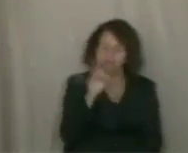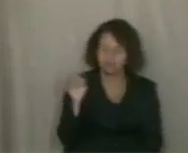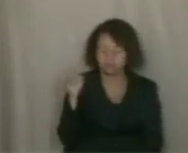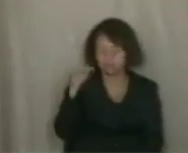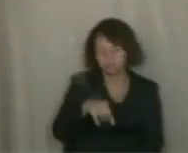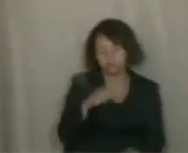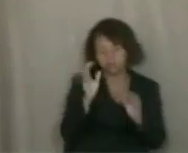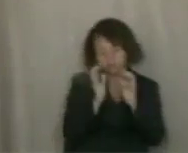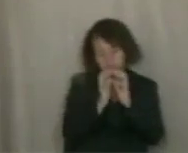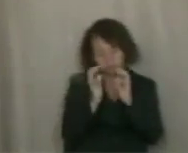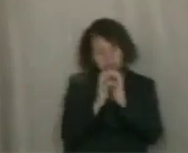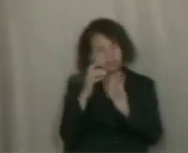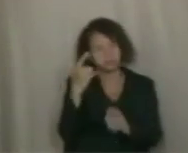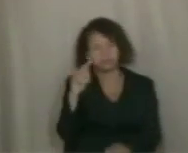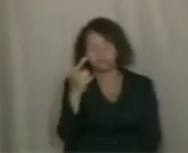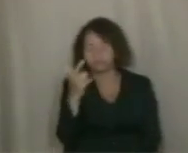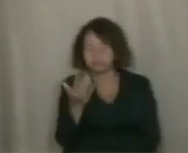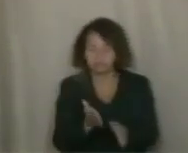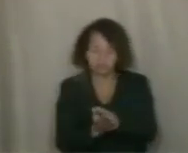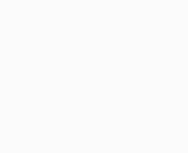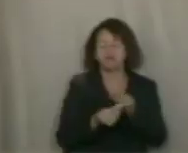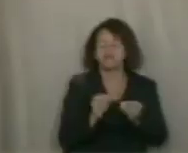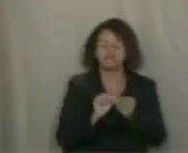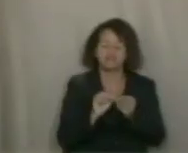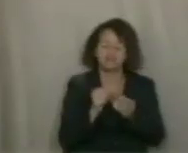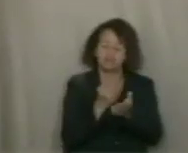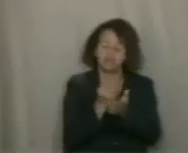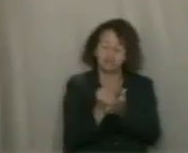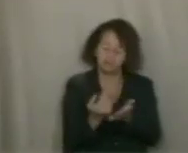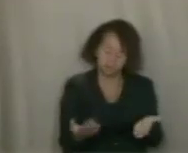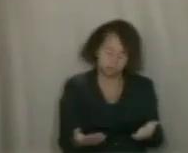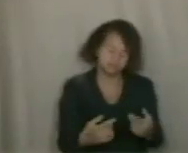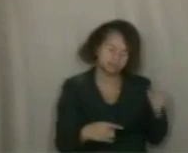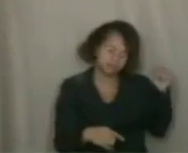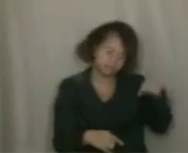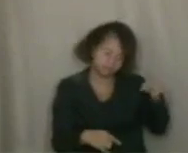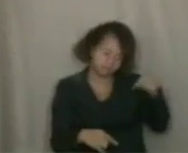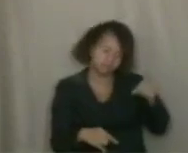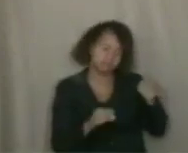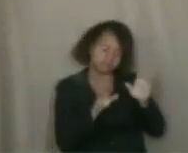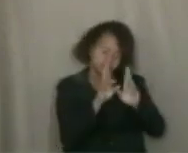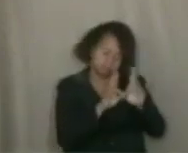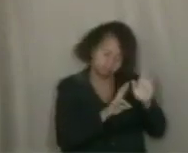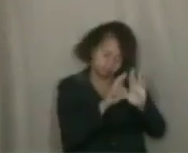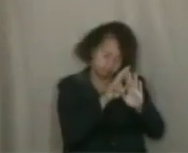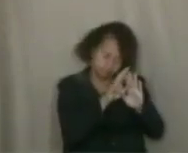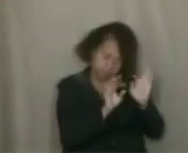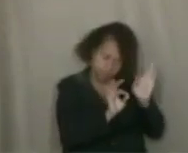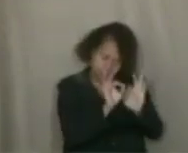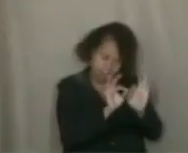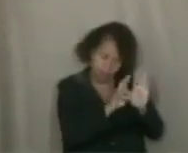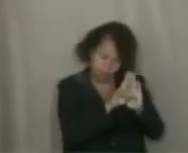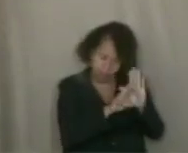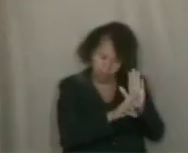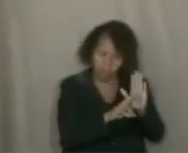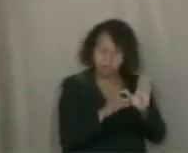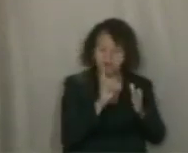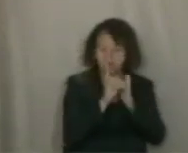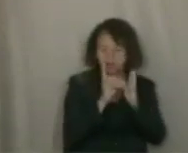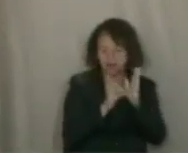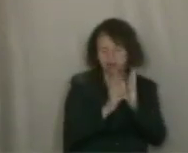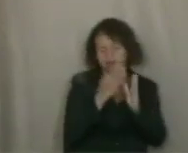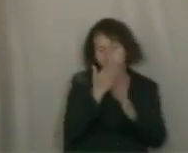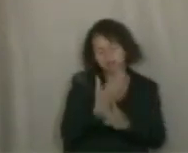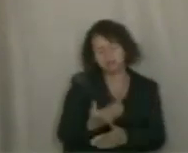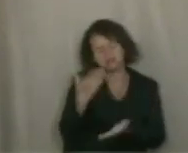em Recife não tem a emissão de carteirinhas. E a gente pode trazer aqui que isso pode ser regulamentado por decreto. Então faça esse apelo